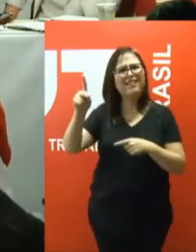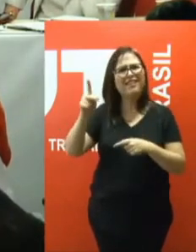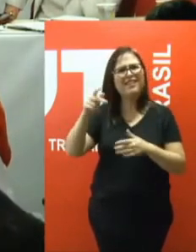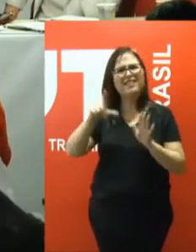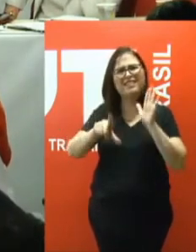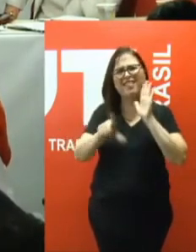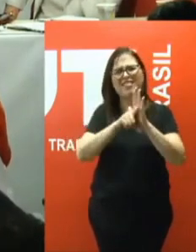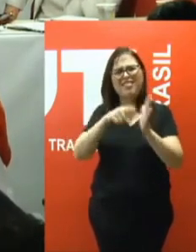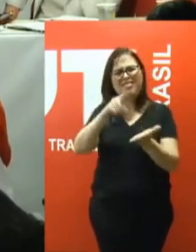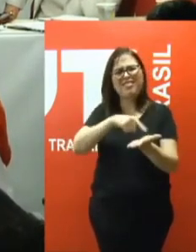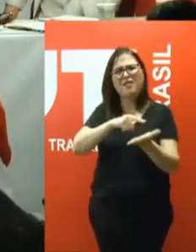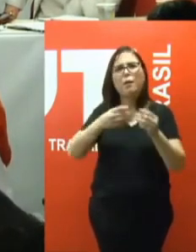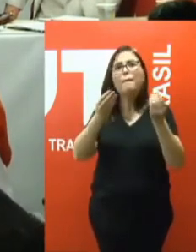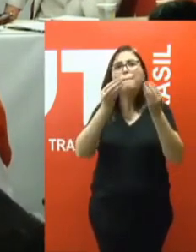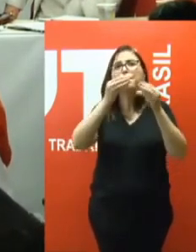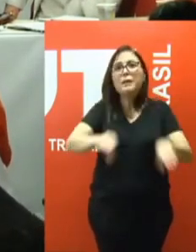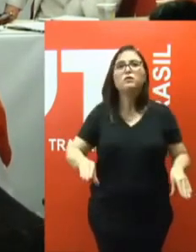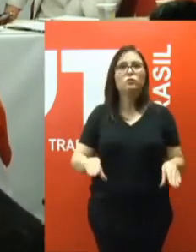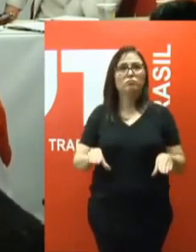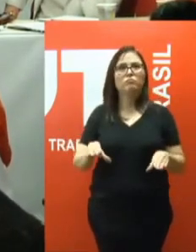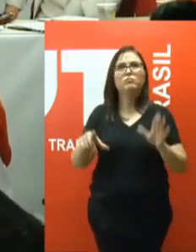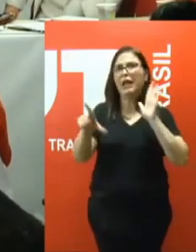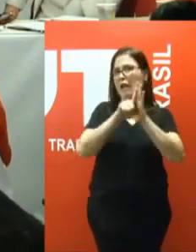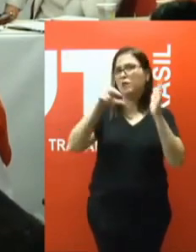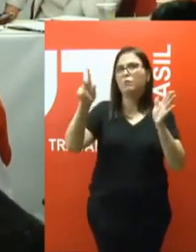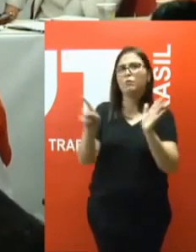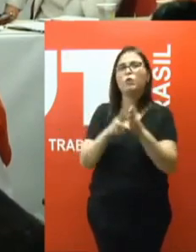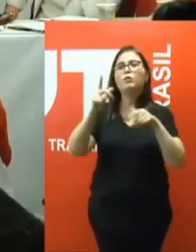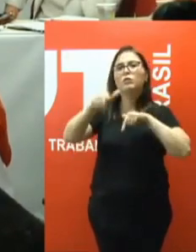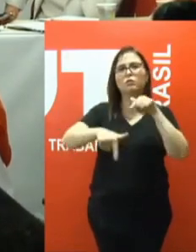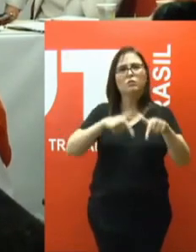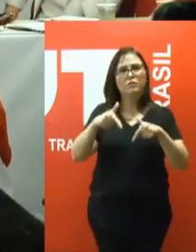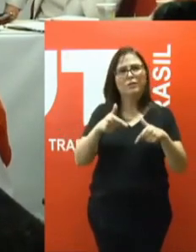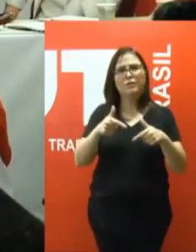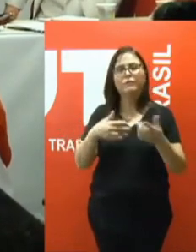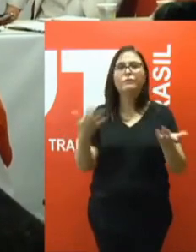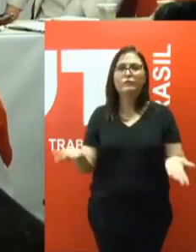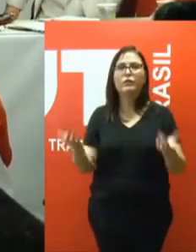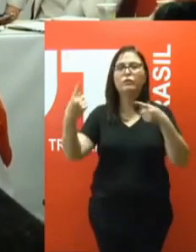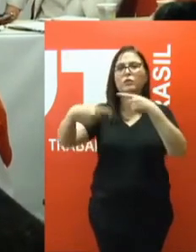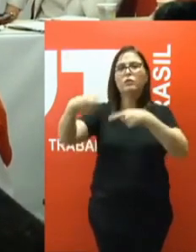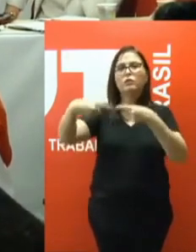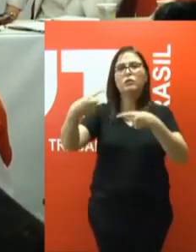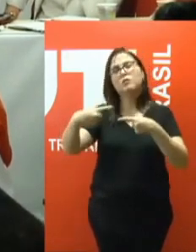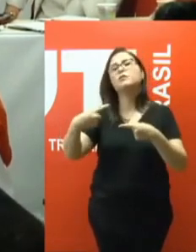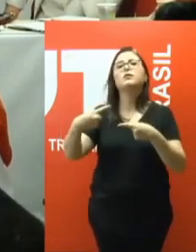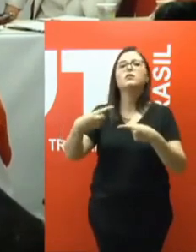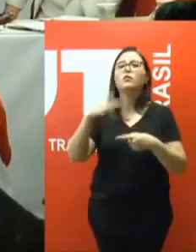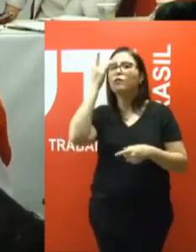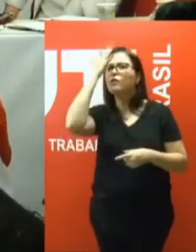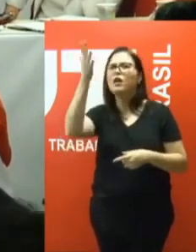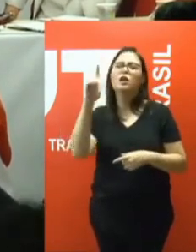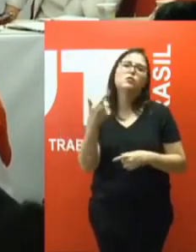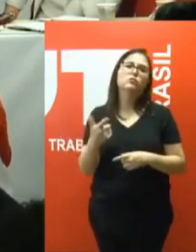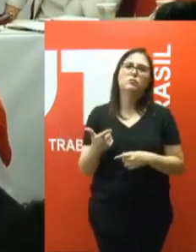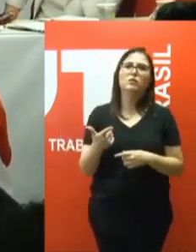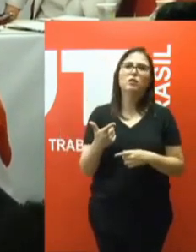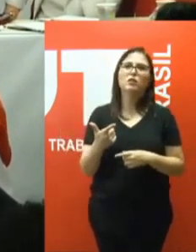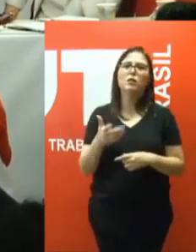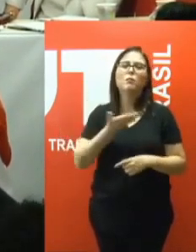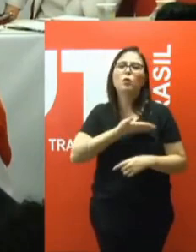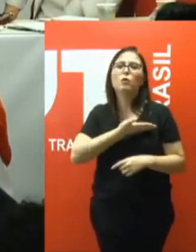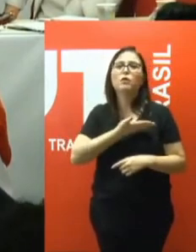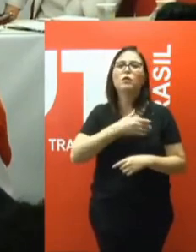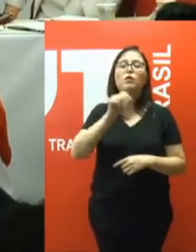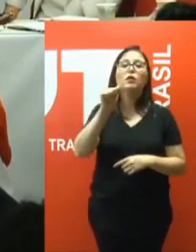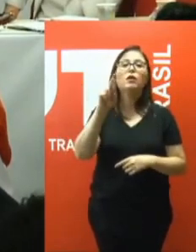legislação trabalhista, né? E não vai ser um debate fácil. Eu estive lá na Fundação Perseu Abramo, com meu amigo Arthur